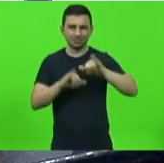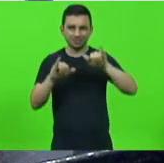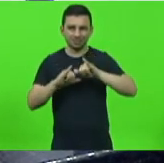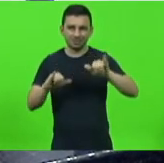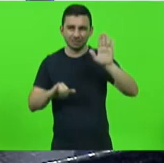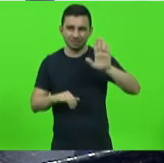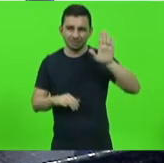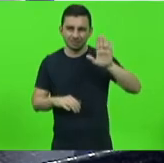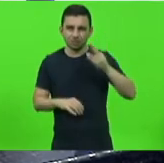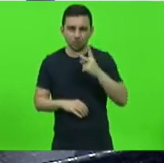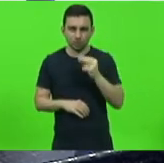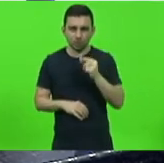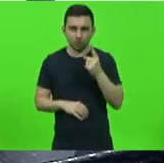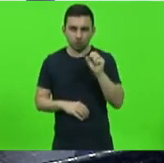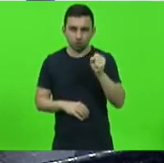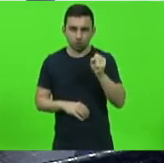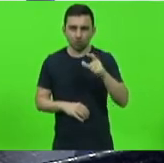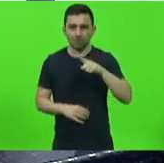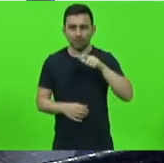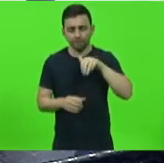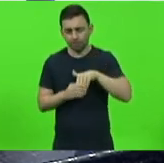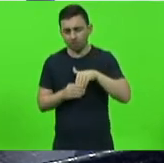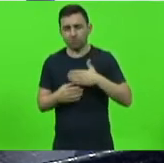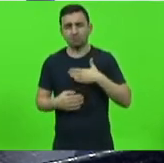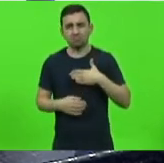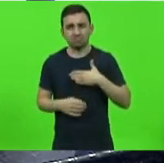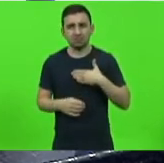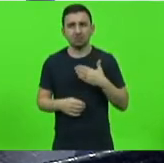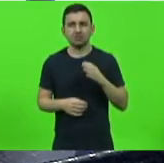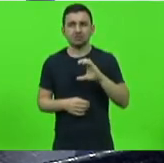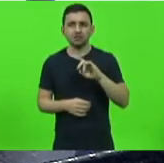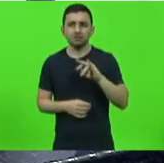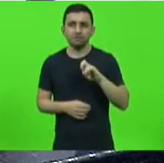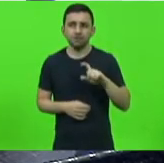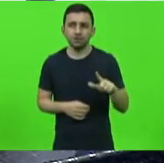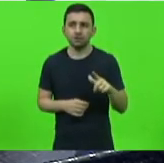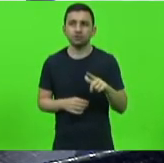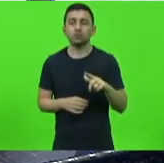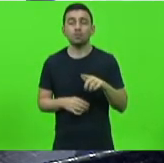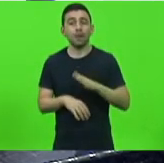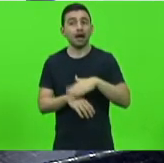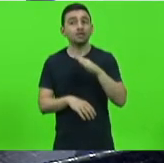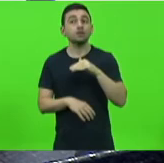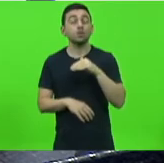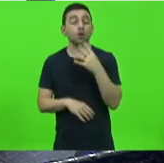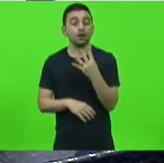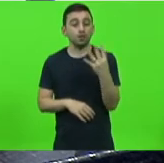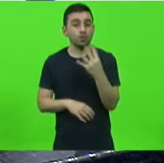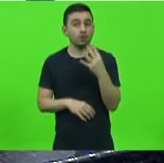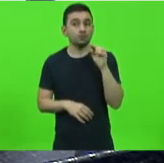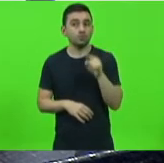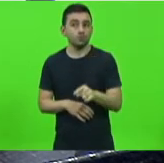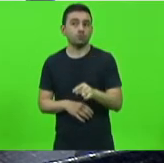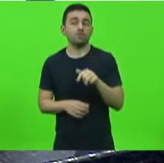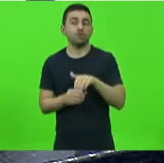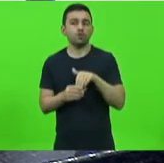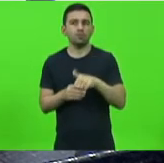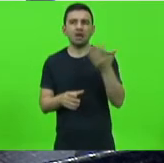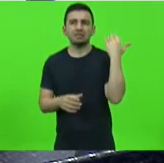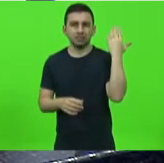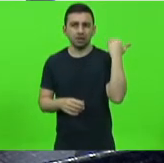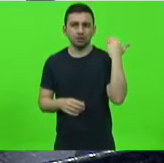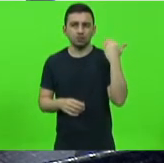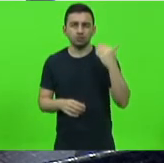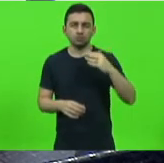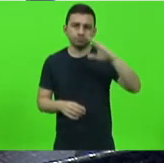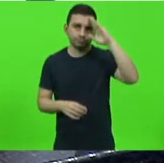recebi votos de civis, de militares. Para estar aqui foram mais de 44 mil votos. E muitos militares na época falavam